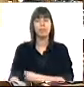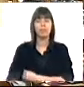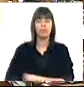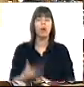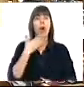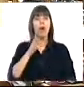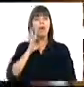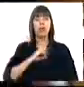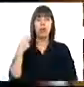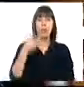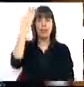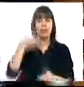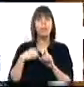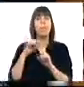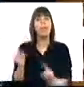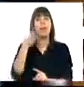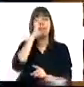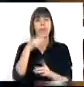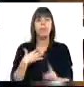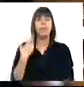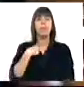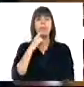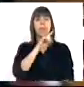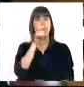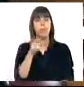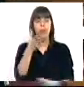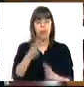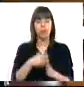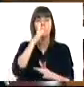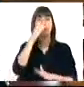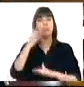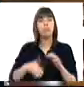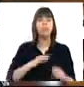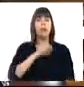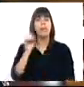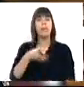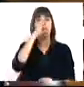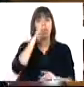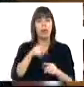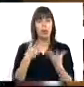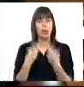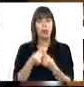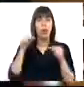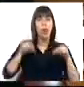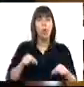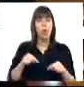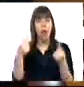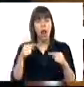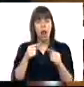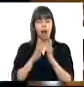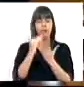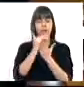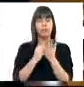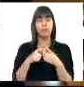Muito obrigada, Sra. Presidente, Sr. Primeiro-Ministro. A primeira pergunta que tenho para lhe fazer é se, porventura, o Sr. Primeiro-Ministro trouxe consigo hoje o